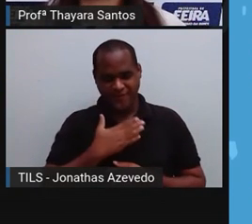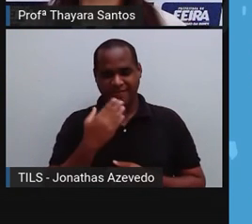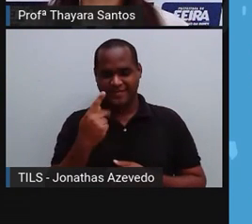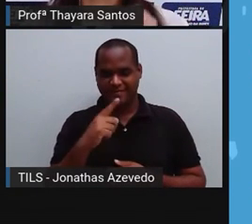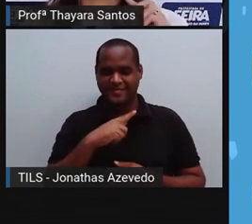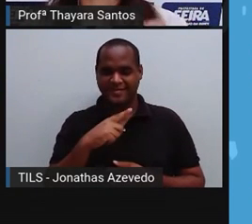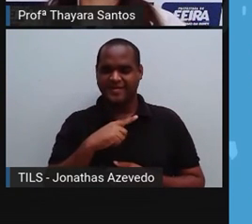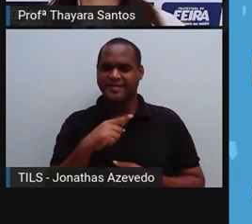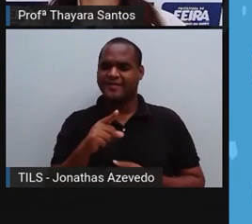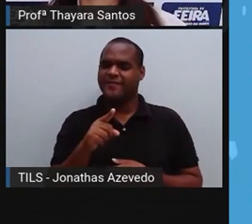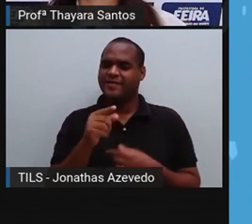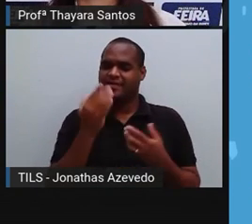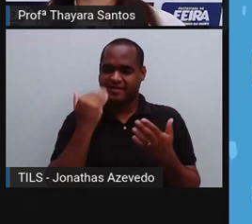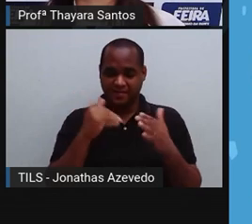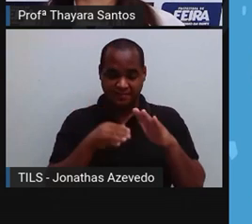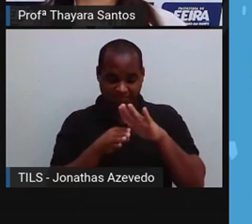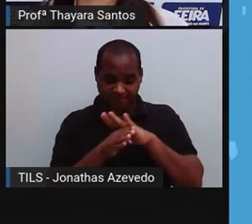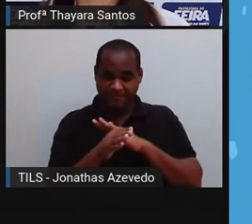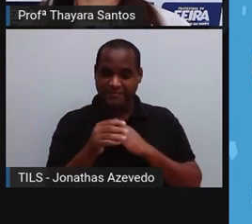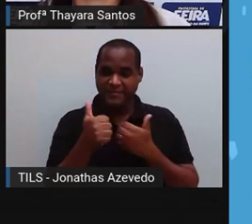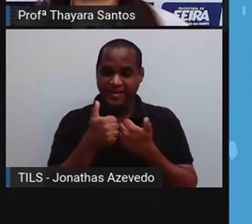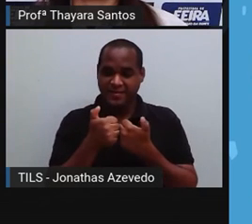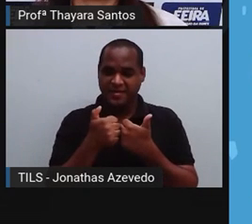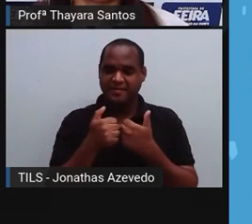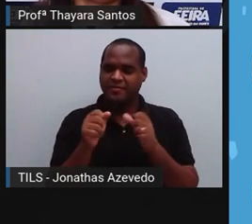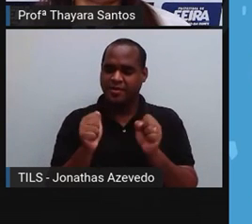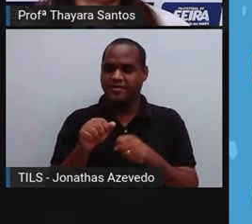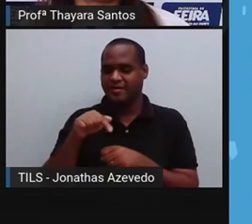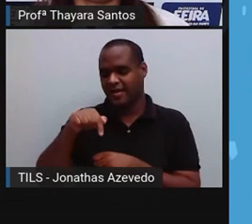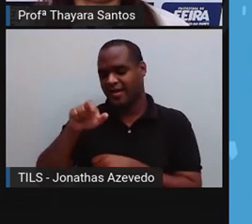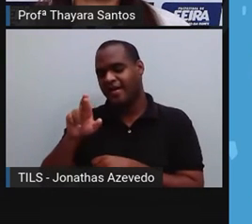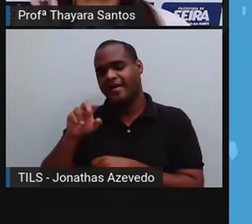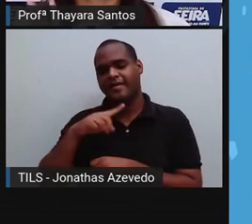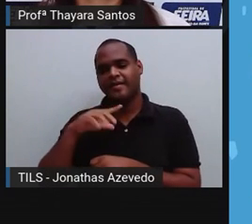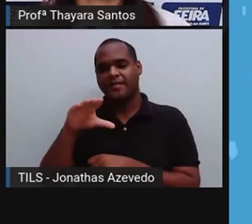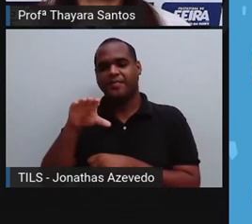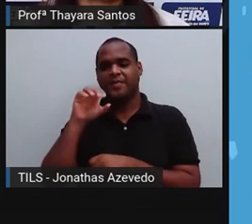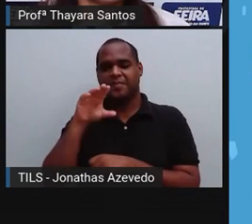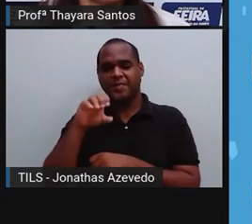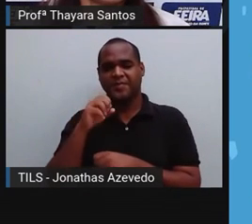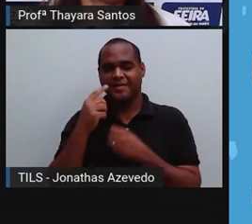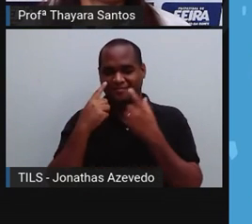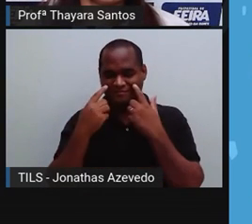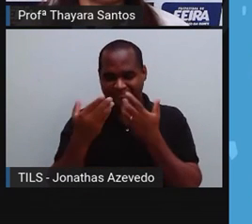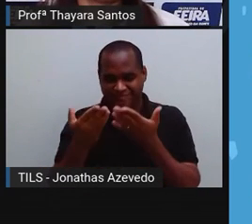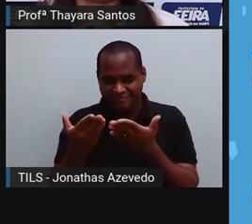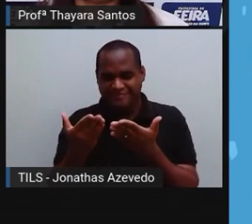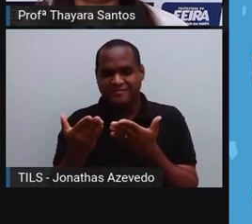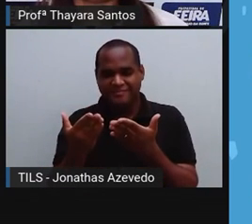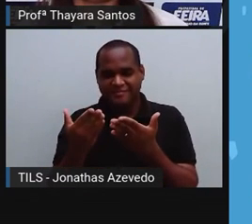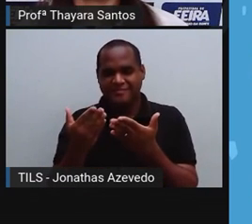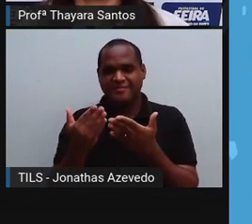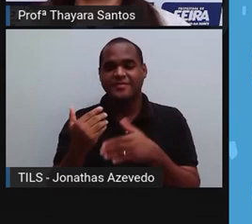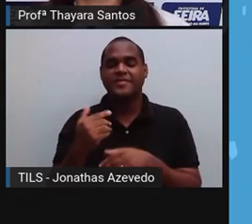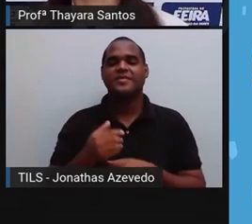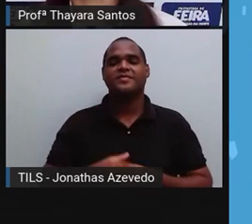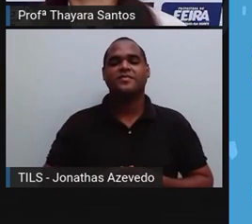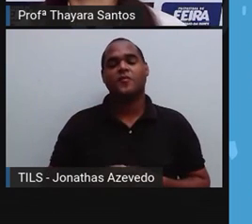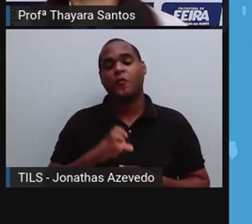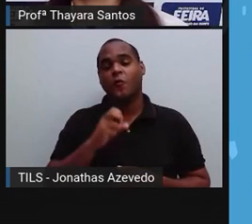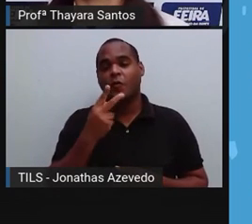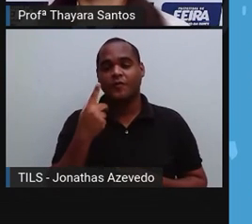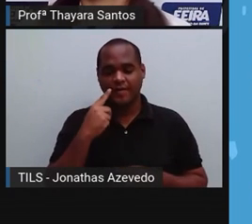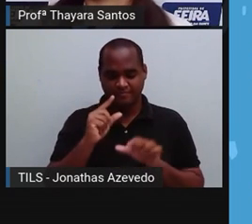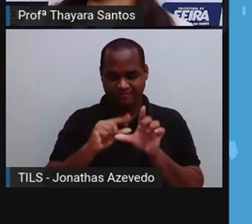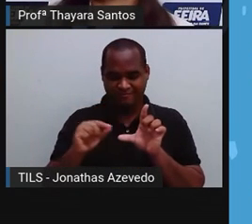outro lado. E para acessar esse game, podem apontar a câmera do celular para esse QR Code que está aparecendo aí na tela. Ou então